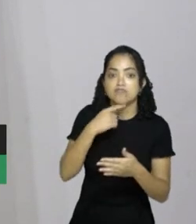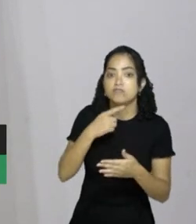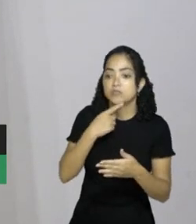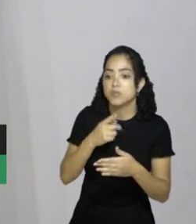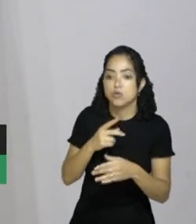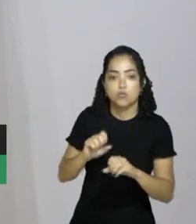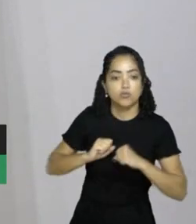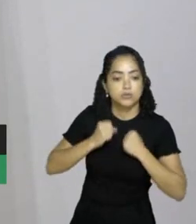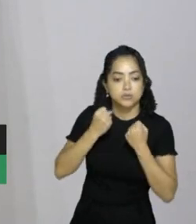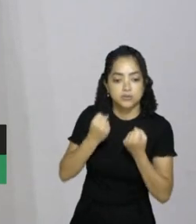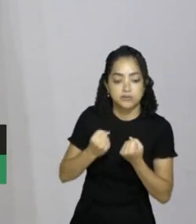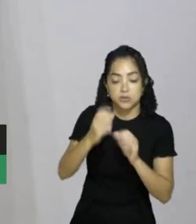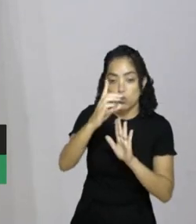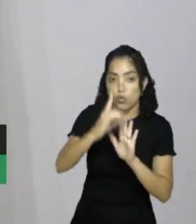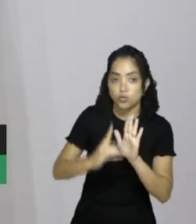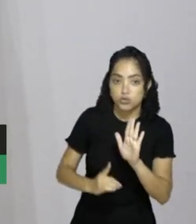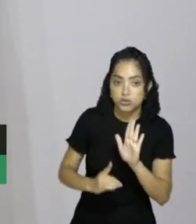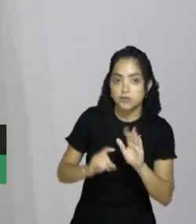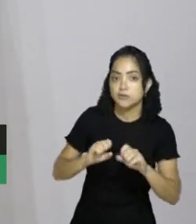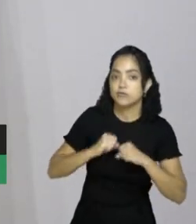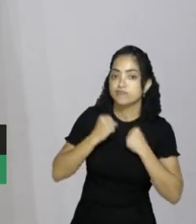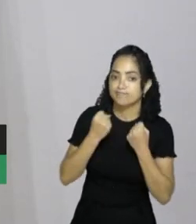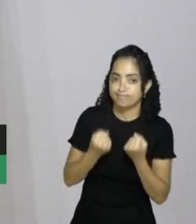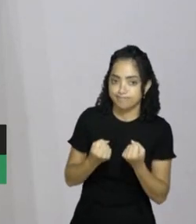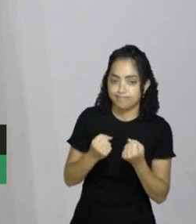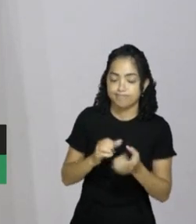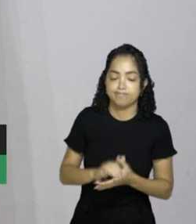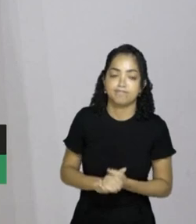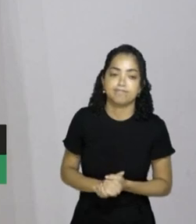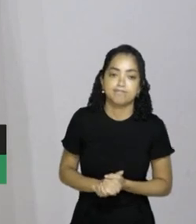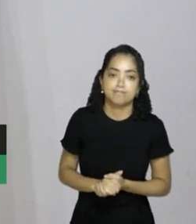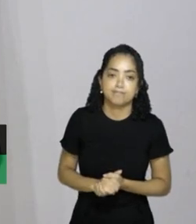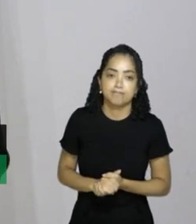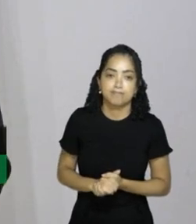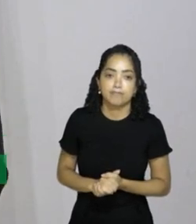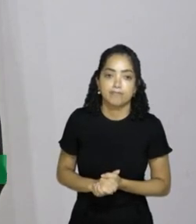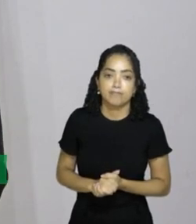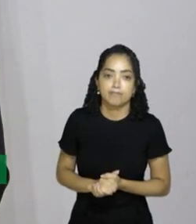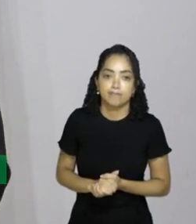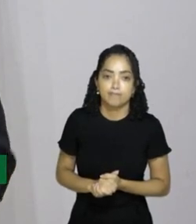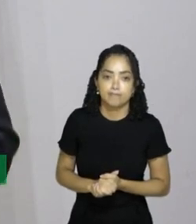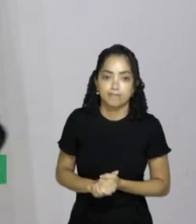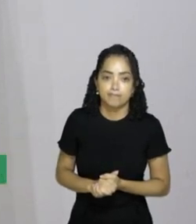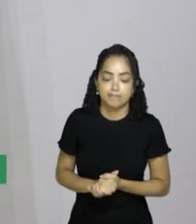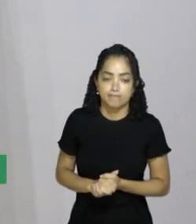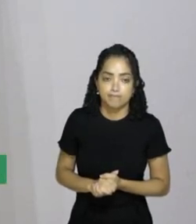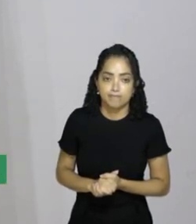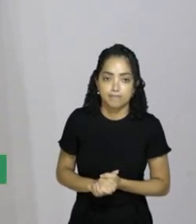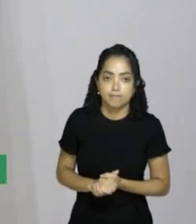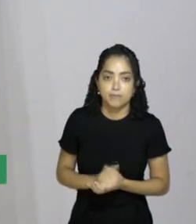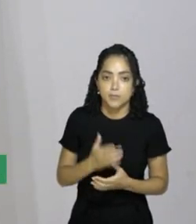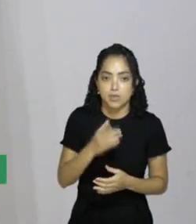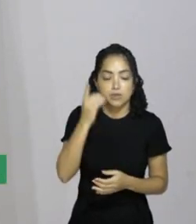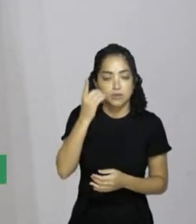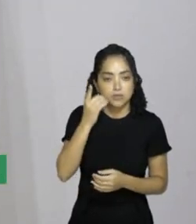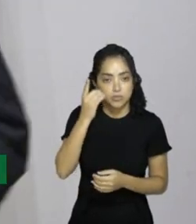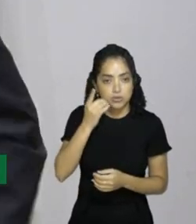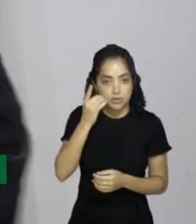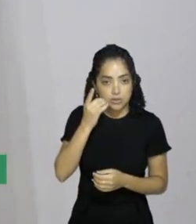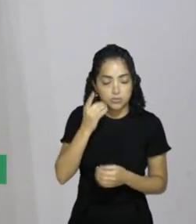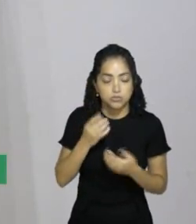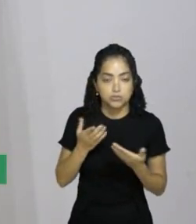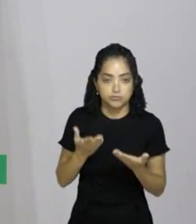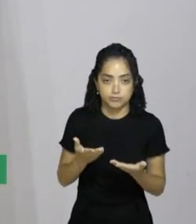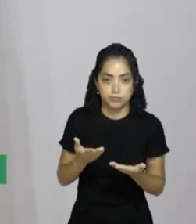o direito de nos defendermos por favor deputado Carlos Humberto este elemento